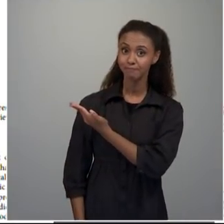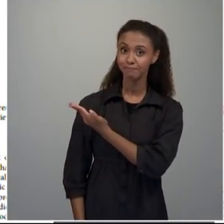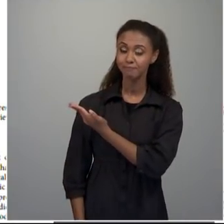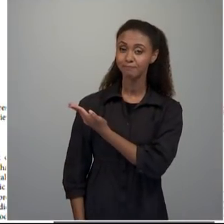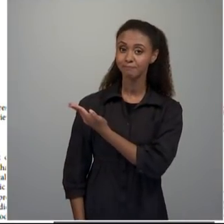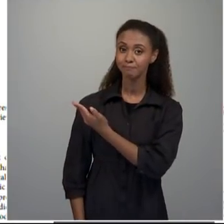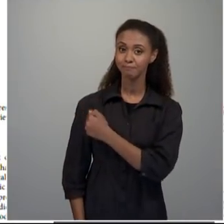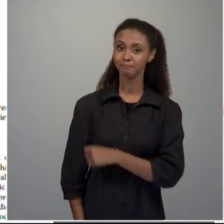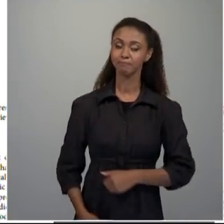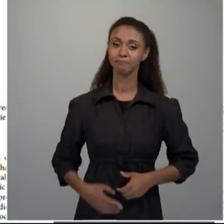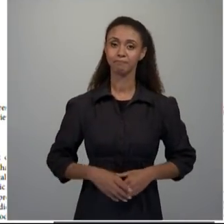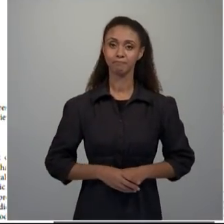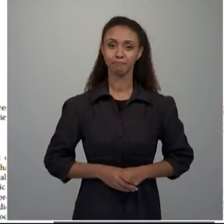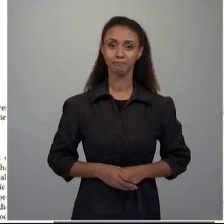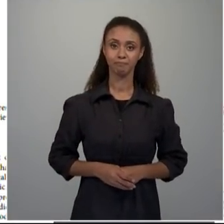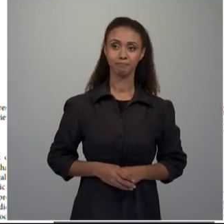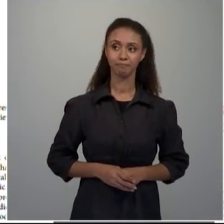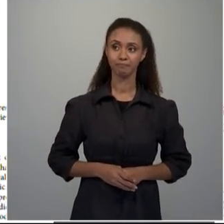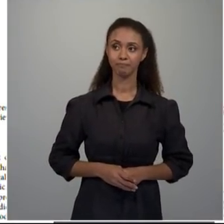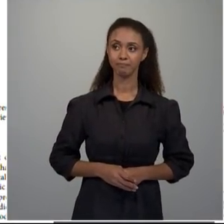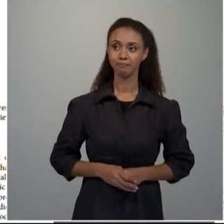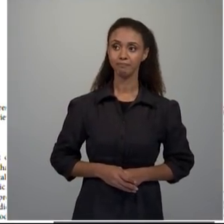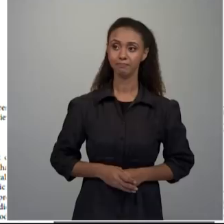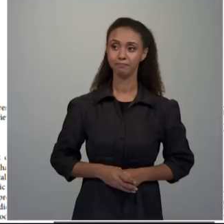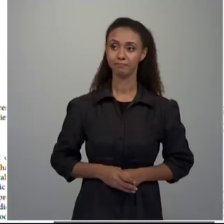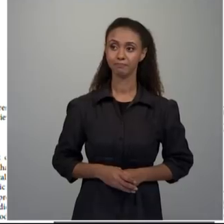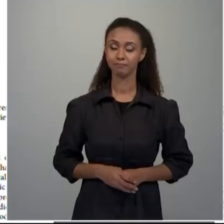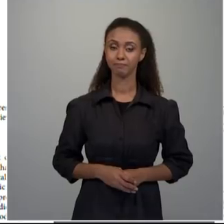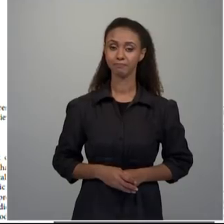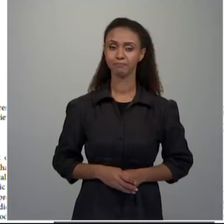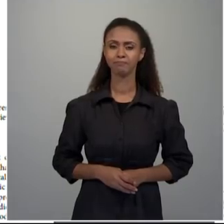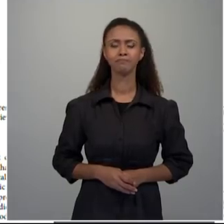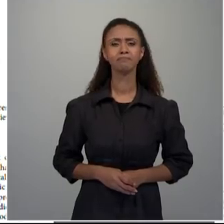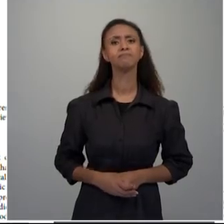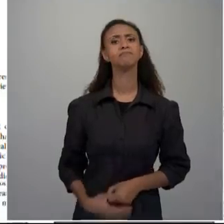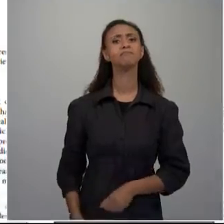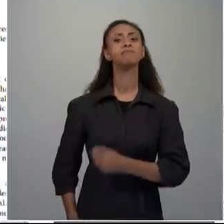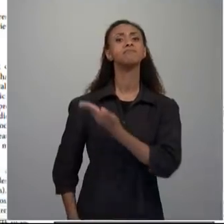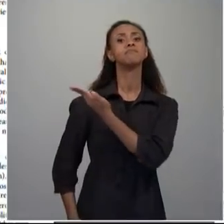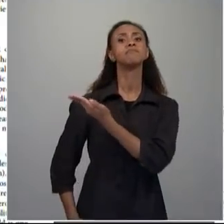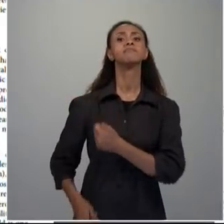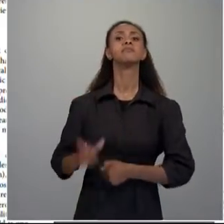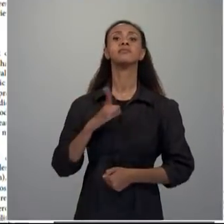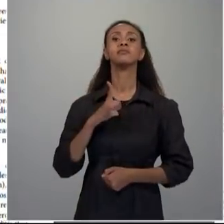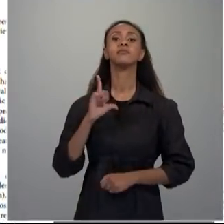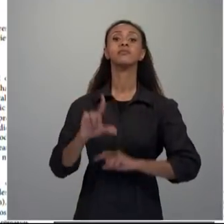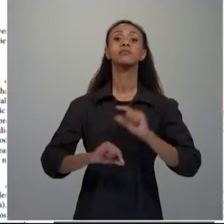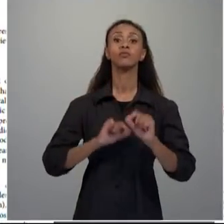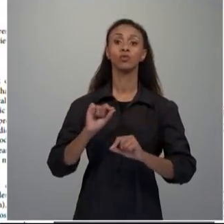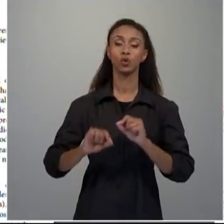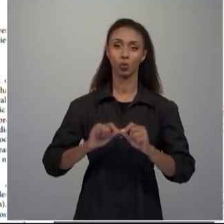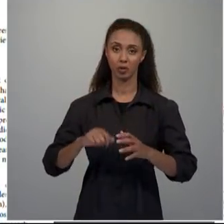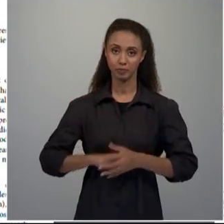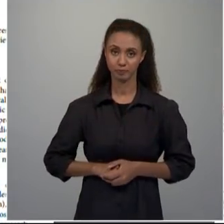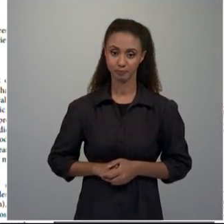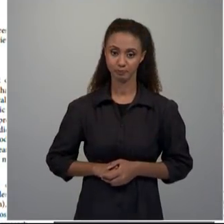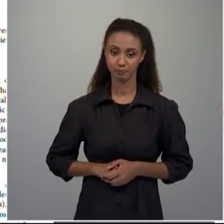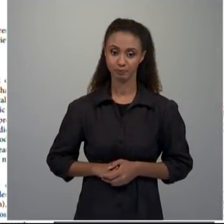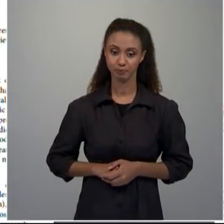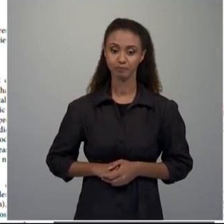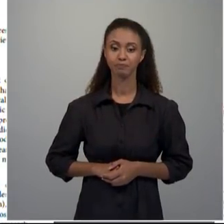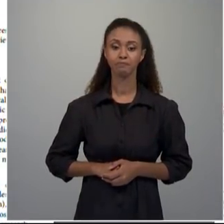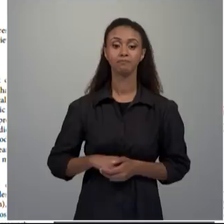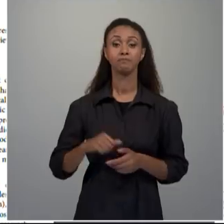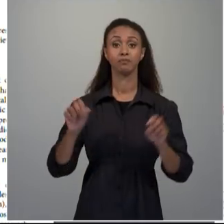trocar de caneta agora vamos fazer de cor o que a gente têm normalmente um artigo tem o